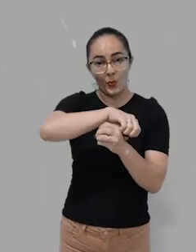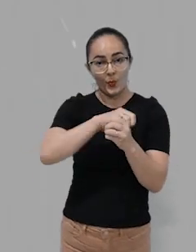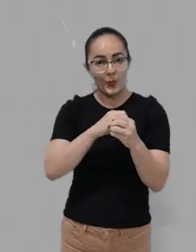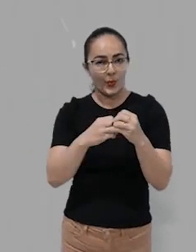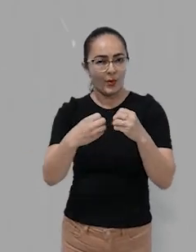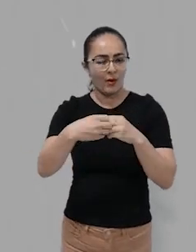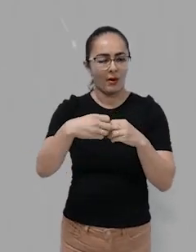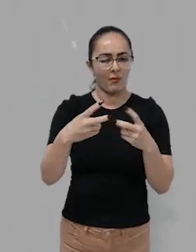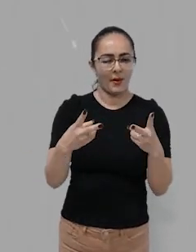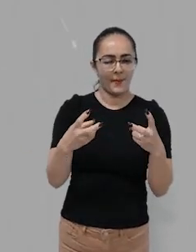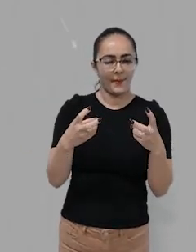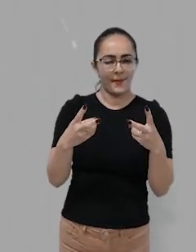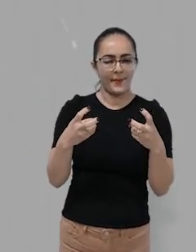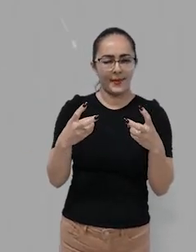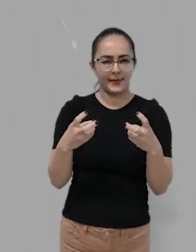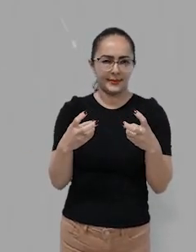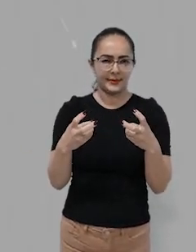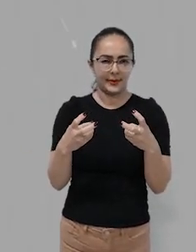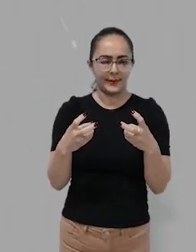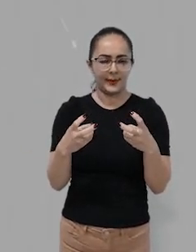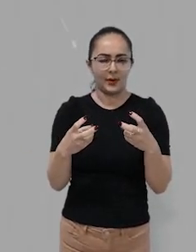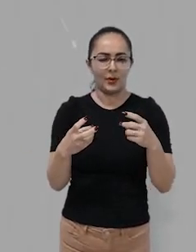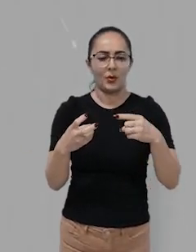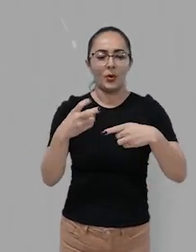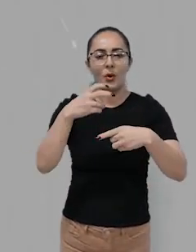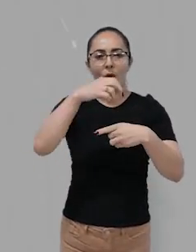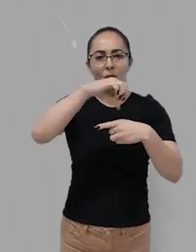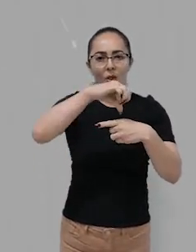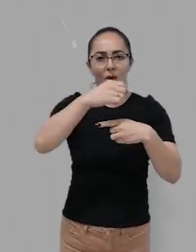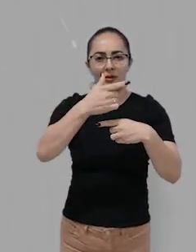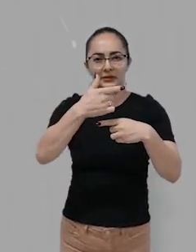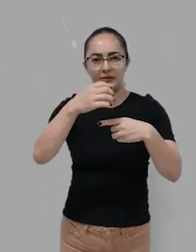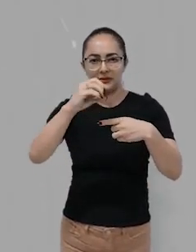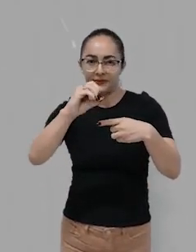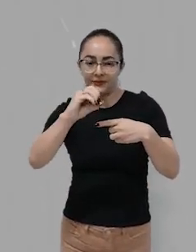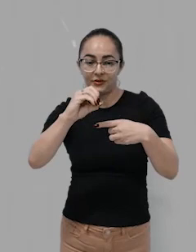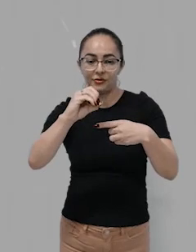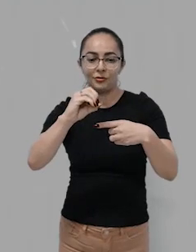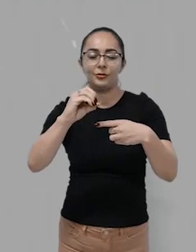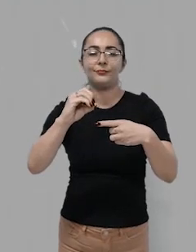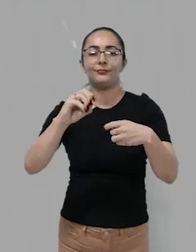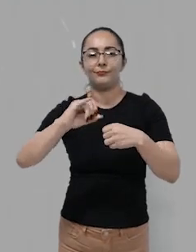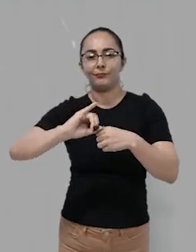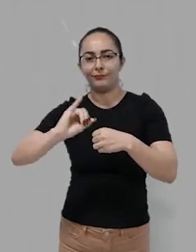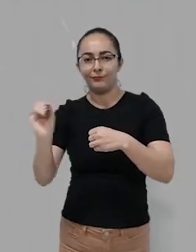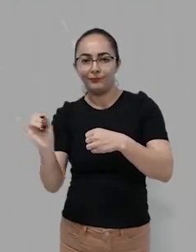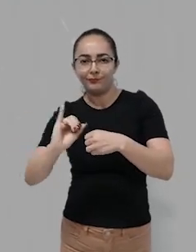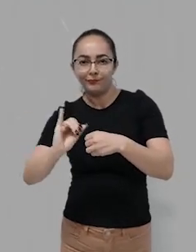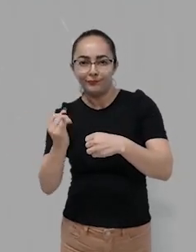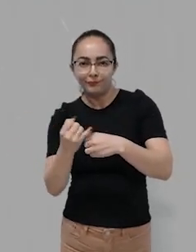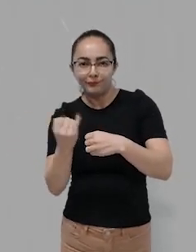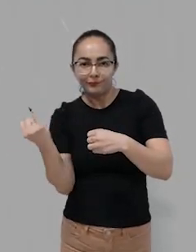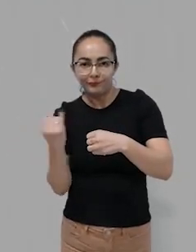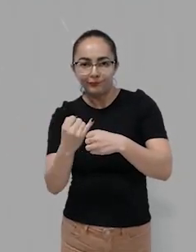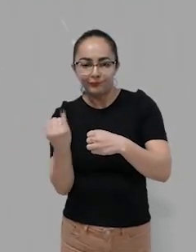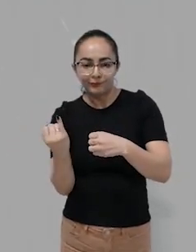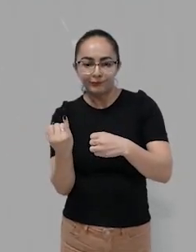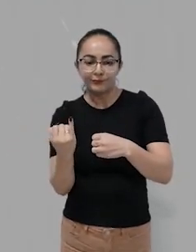se percebeu, se determinou que 920 moléculas sofreram ionização. De 1.000,